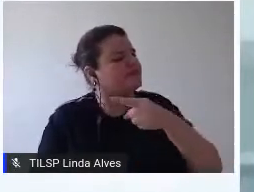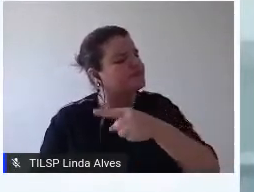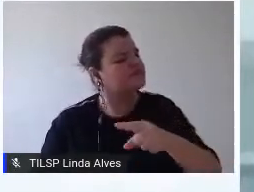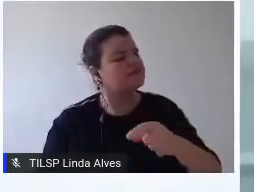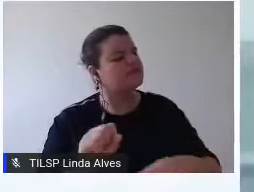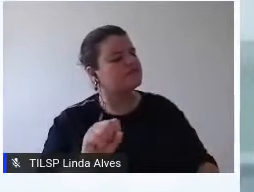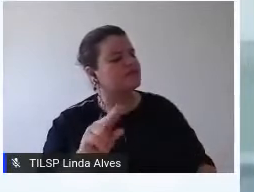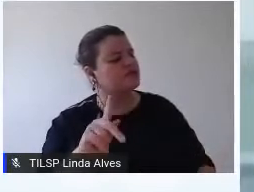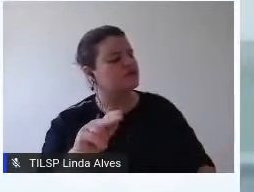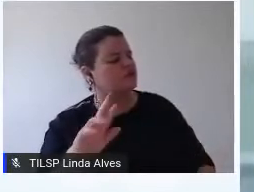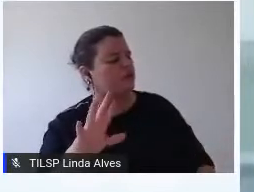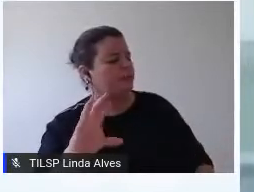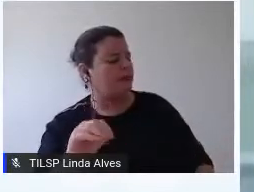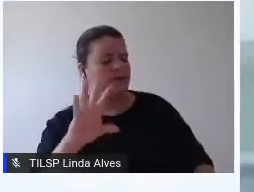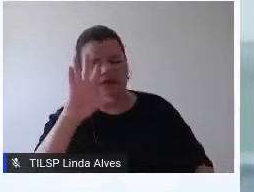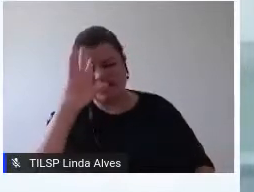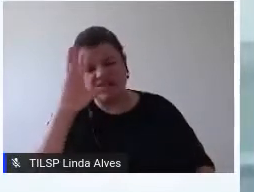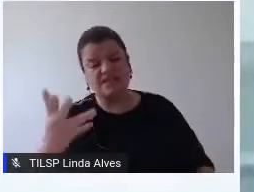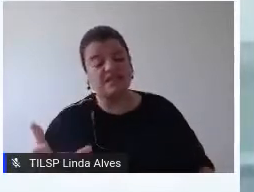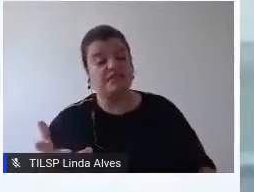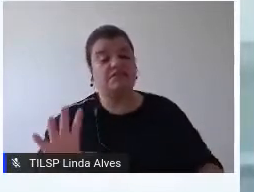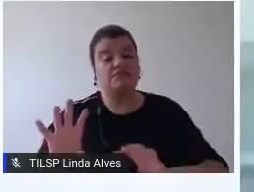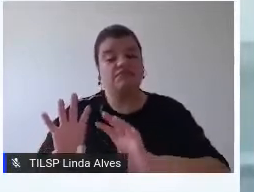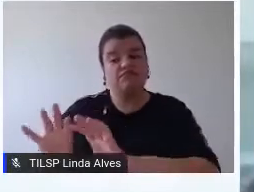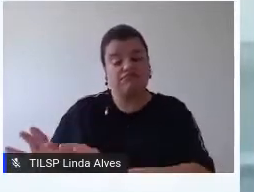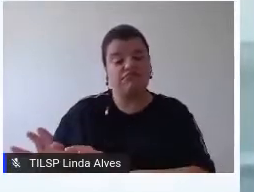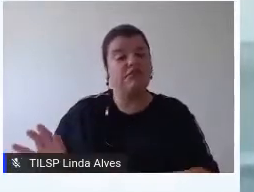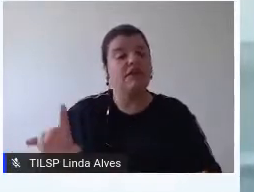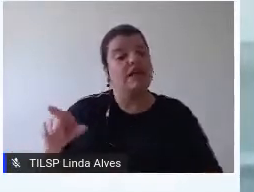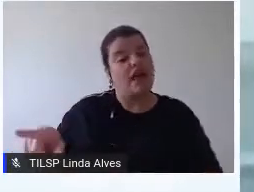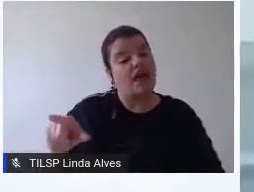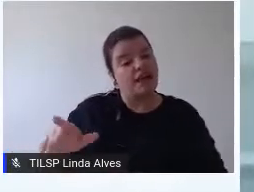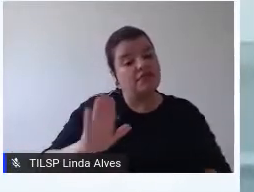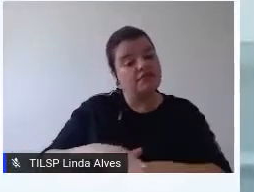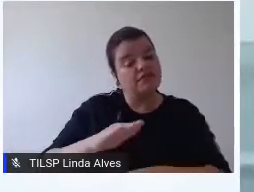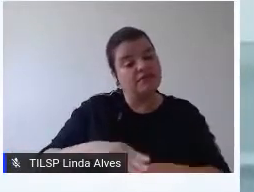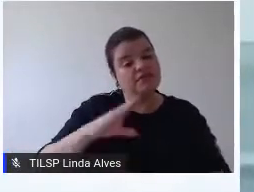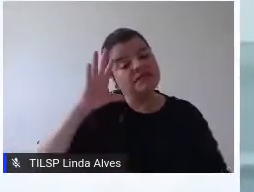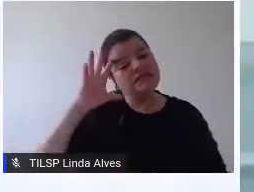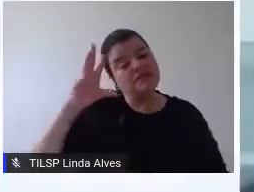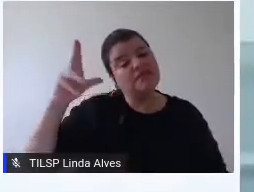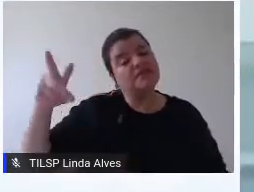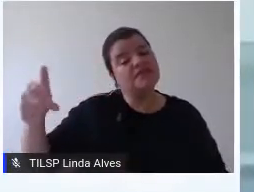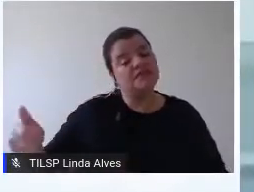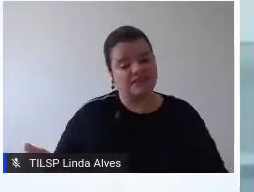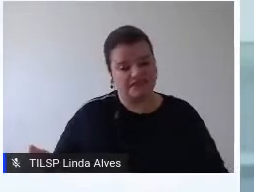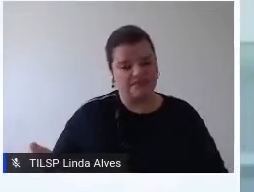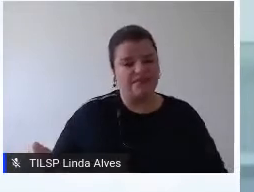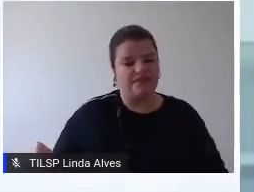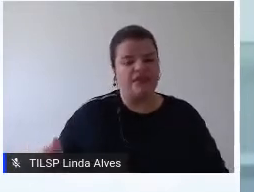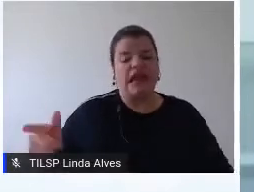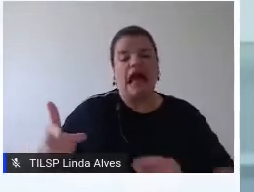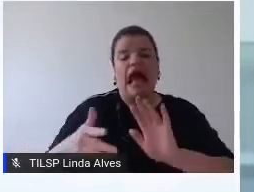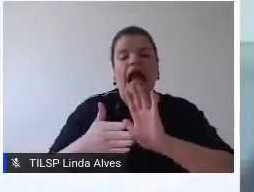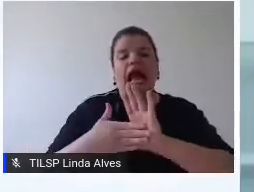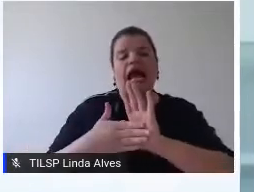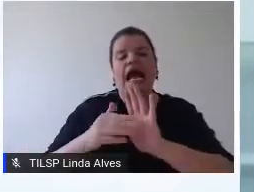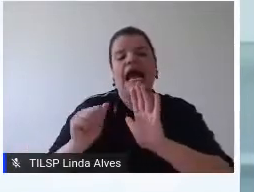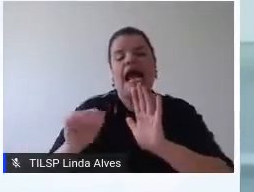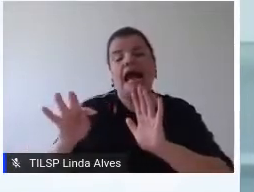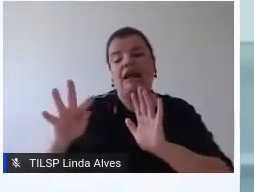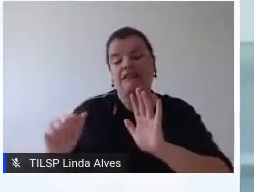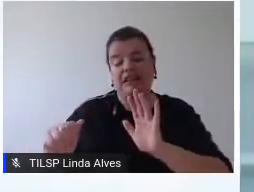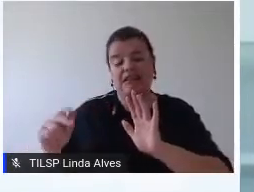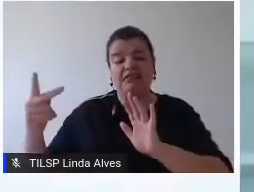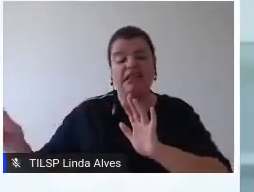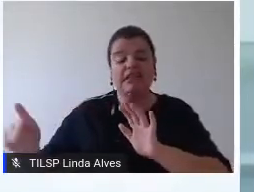questões relevantes para os trabalhadores. É verdade, o Supremo, em geral, quando está na pauta algum tema que é de interesse